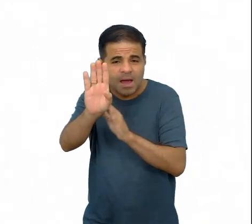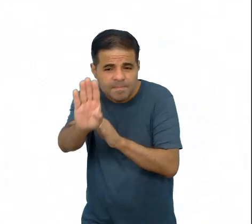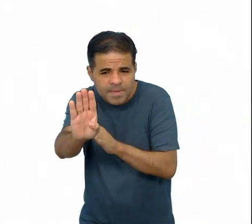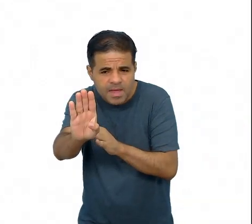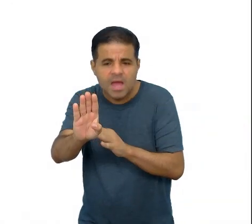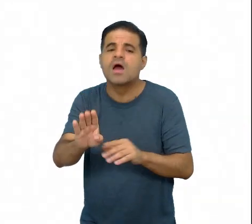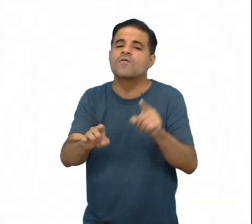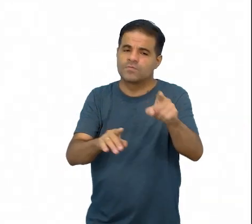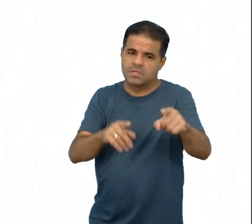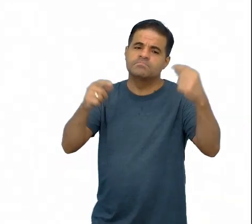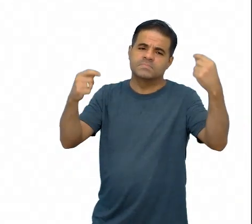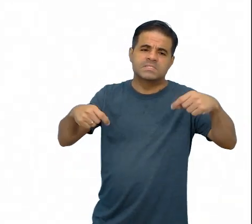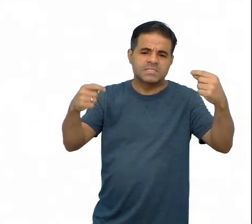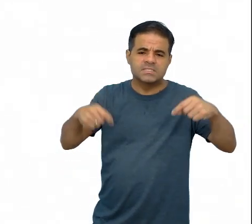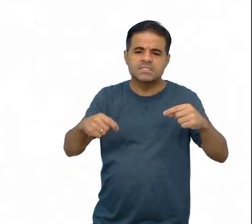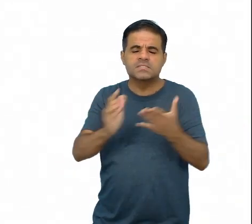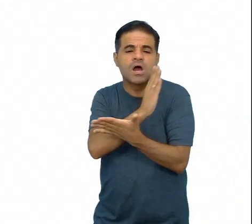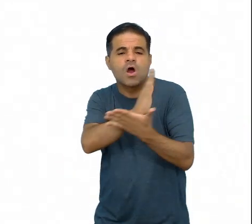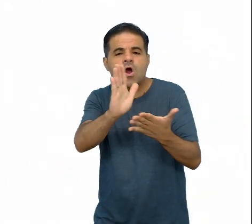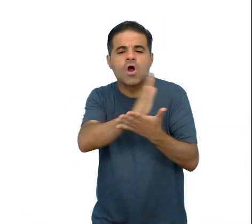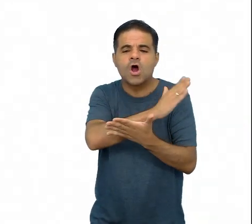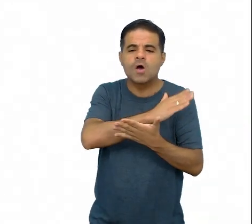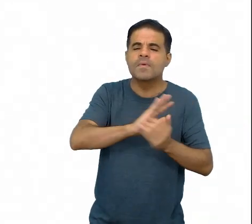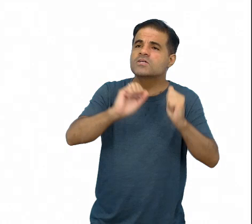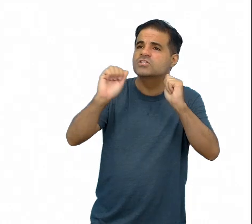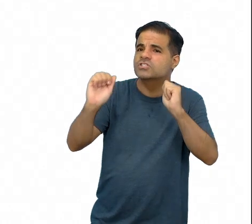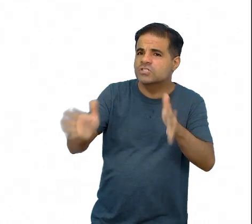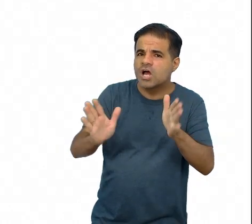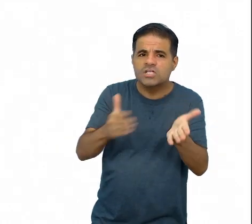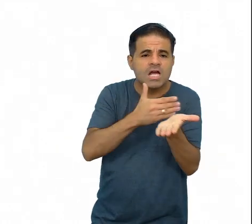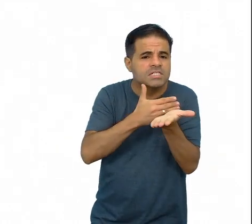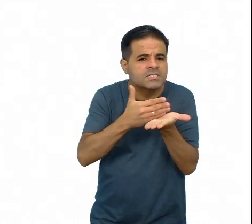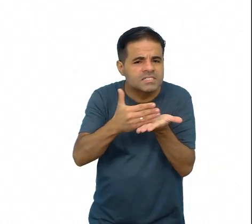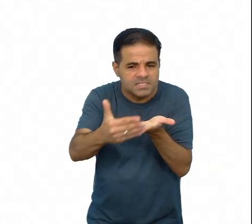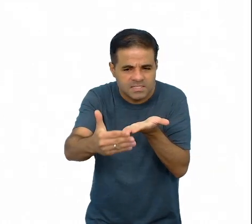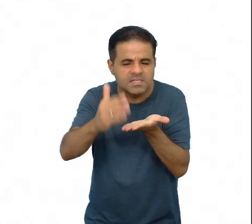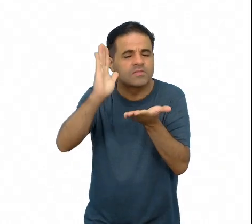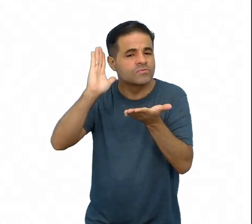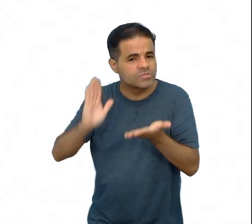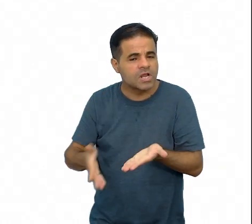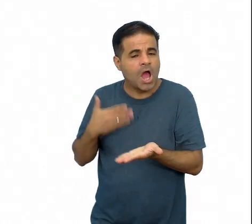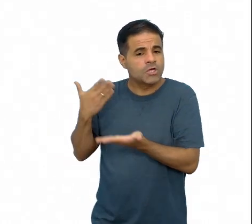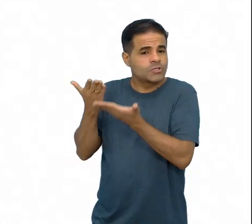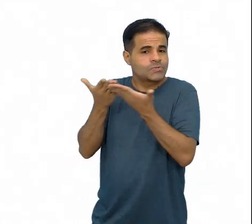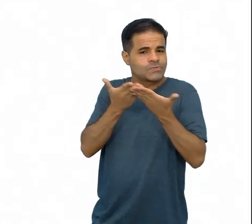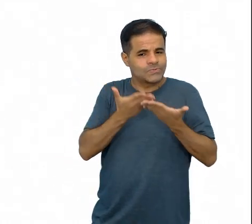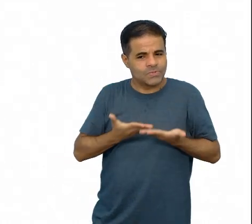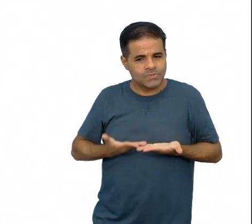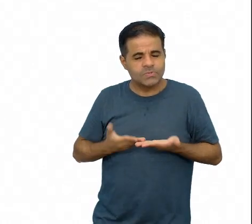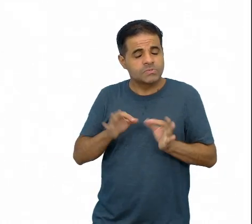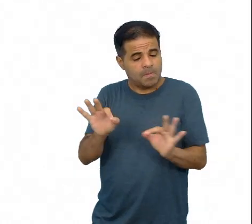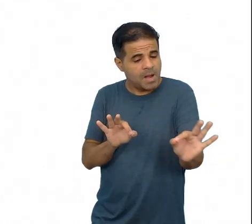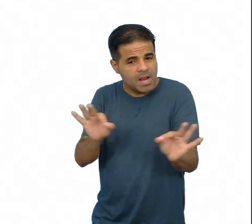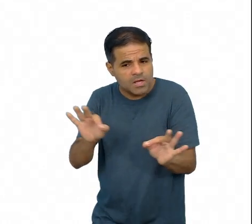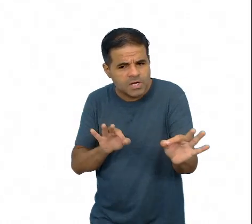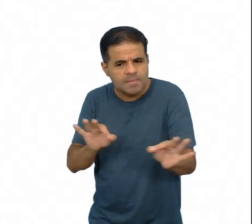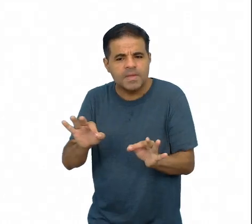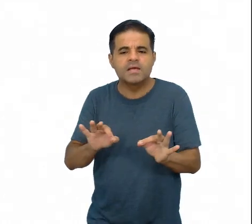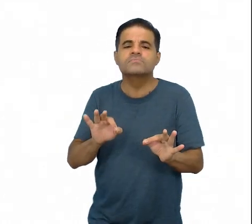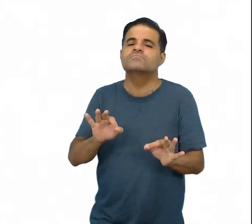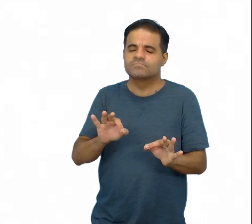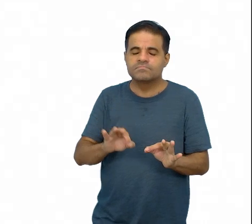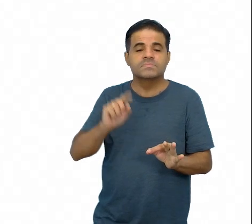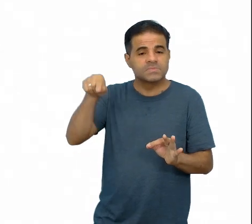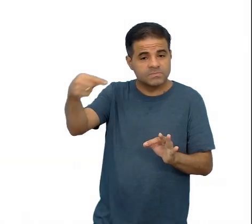né, vocês já tenham feito algumas, que já tenham iniciado um estudo e um planejamento quando é lá